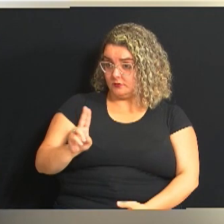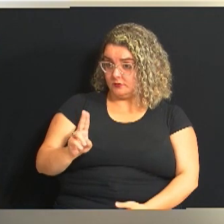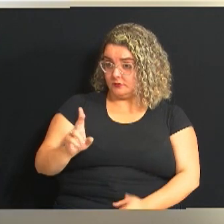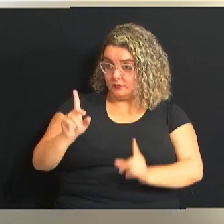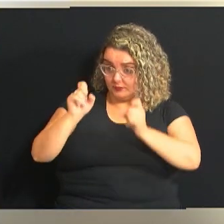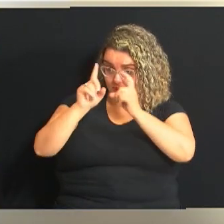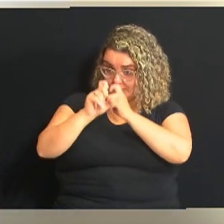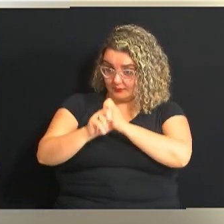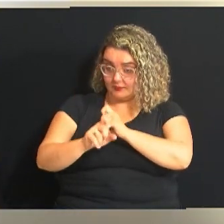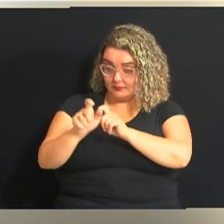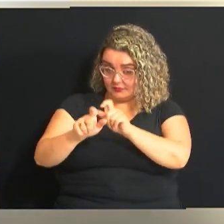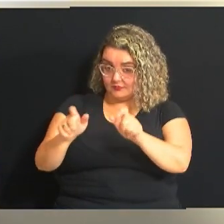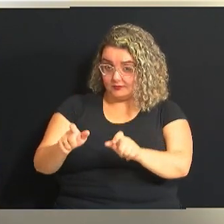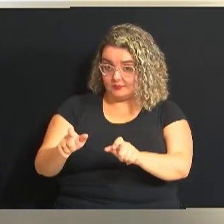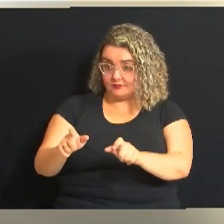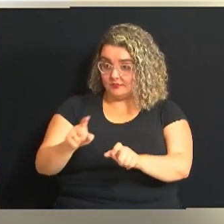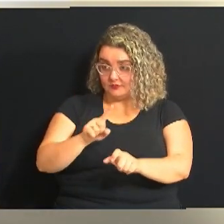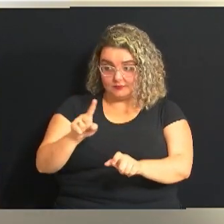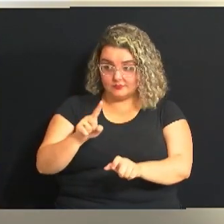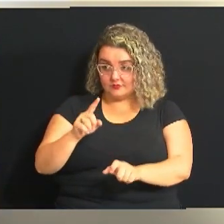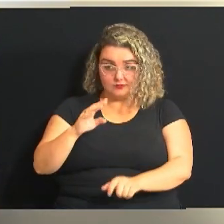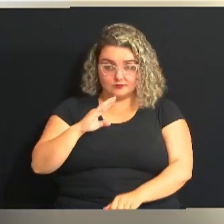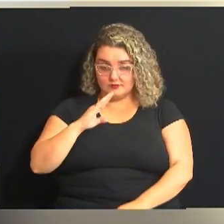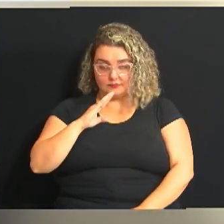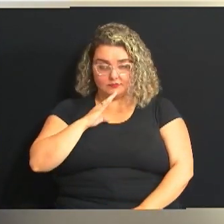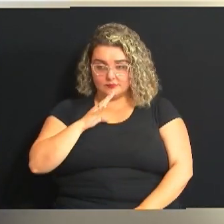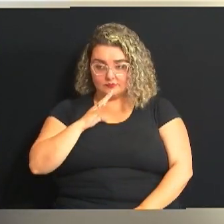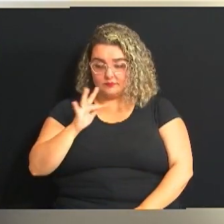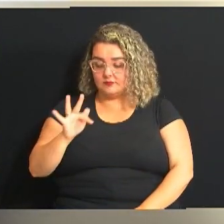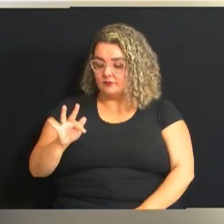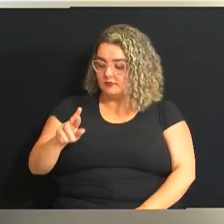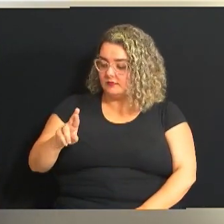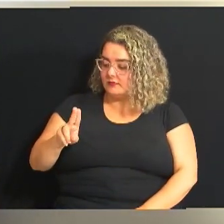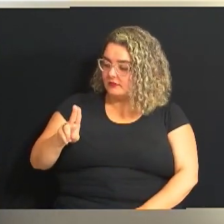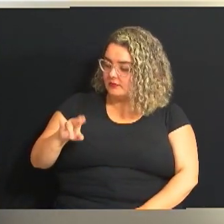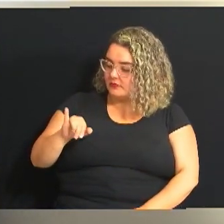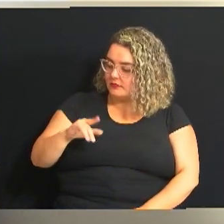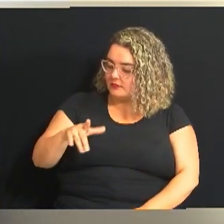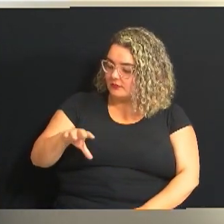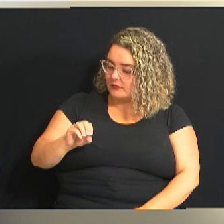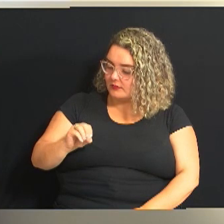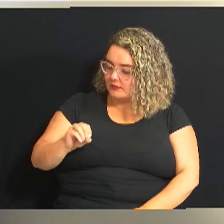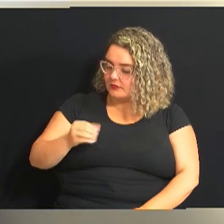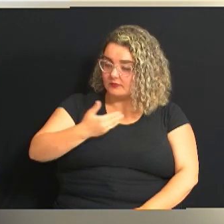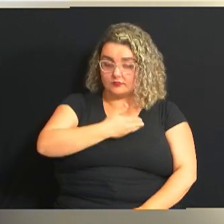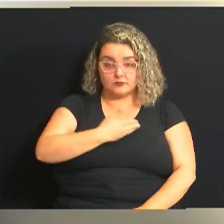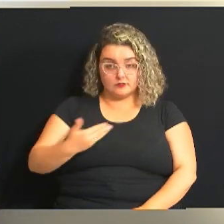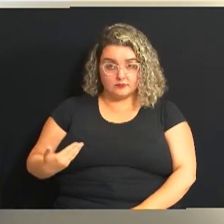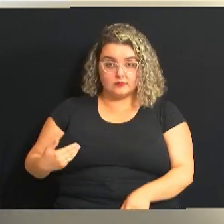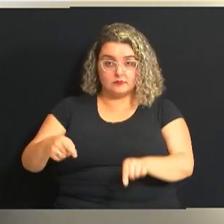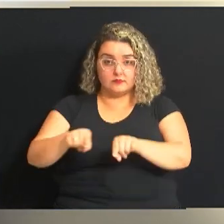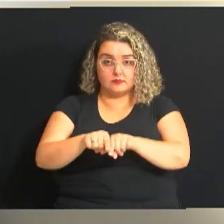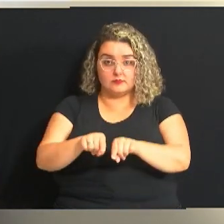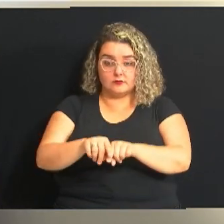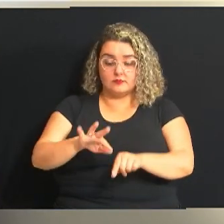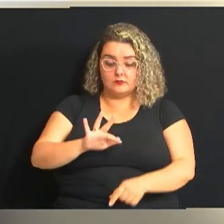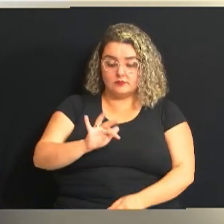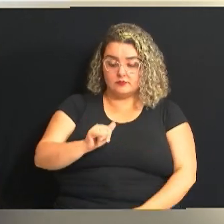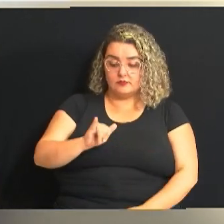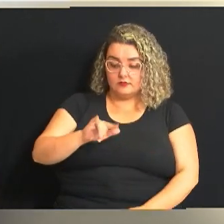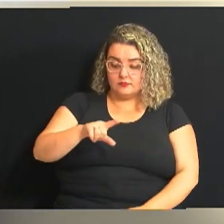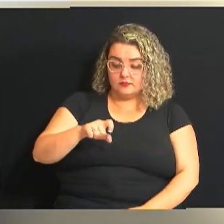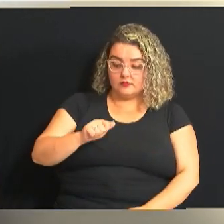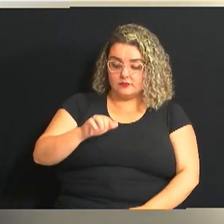para as pessoas que não estão familiarizadas com eles, fruição pública e fachada ativa. Faz parte do